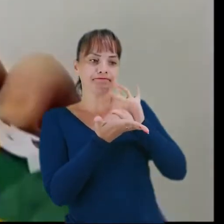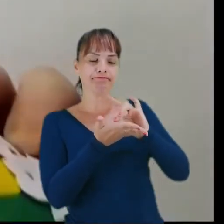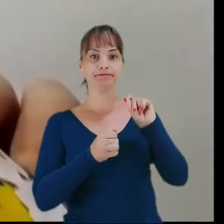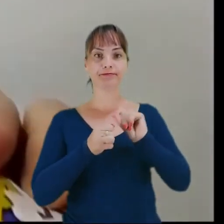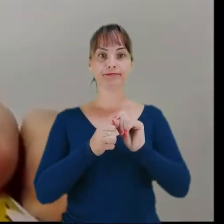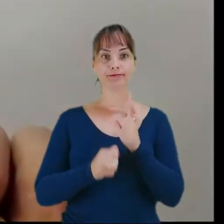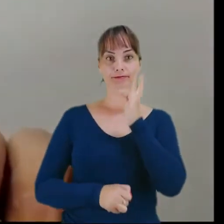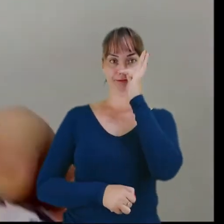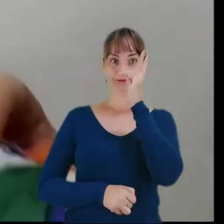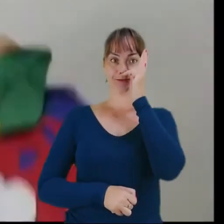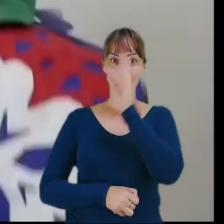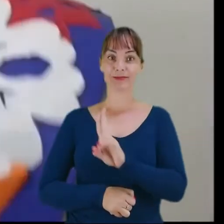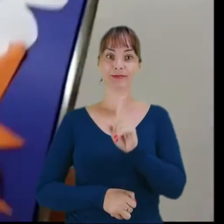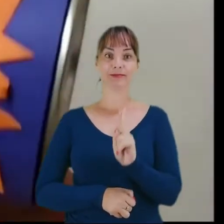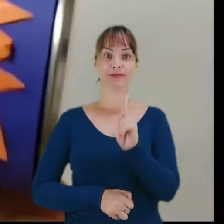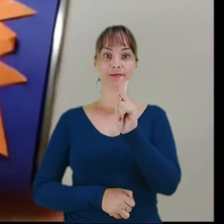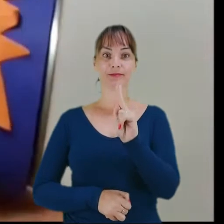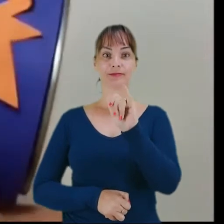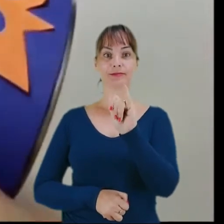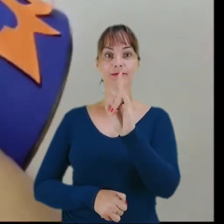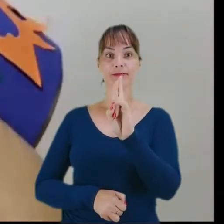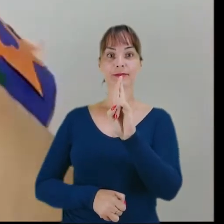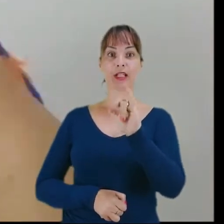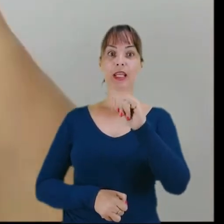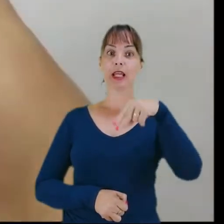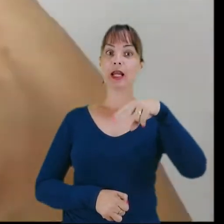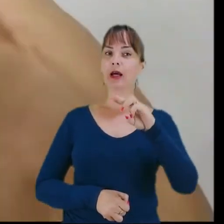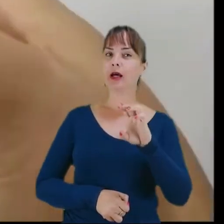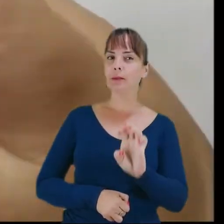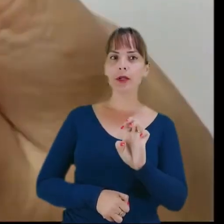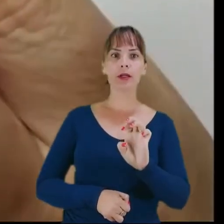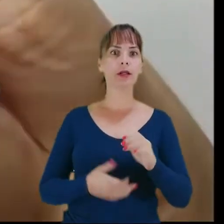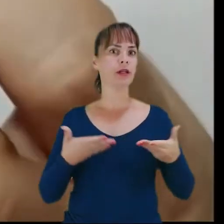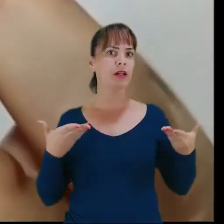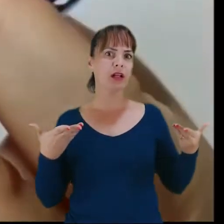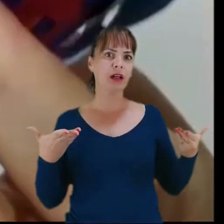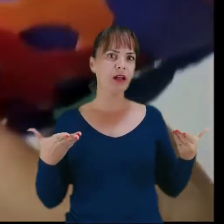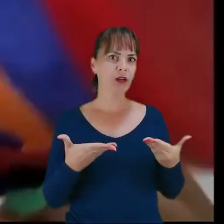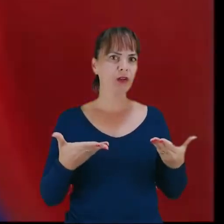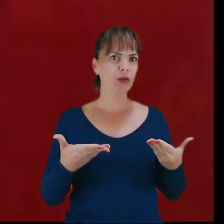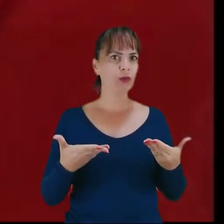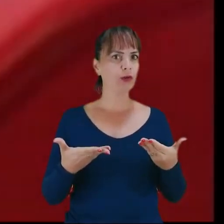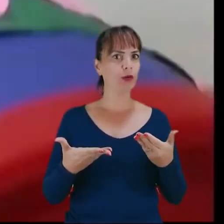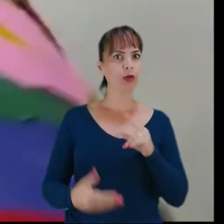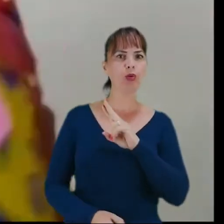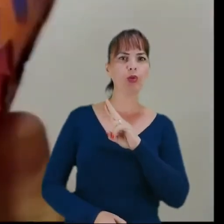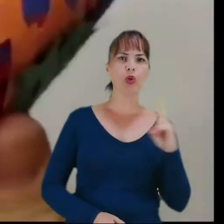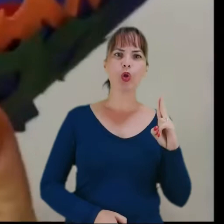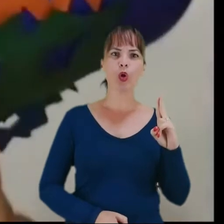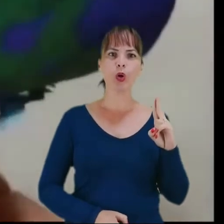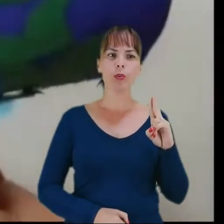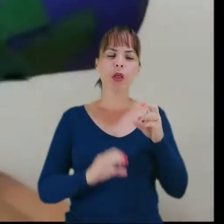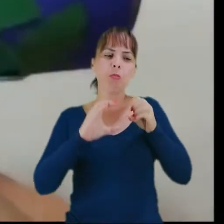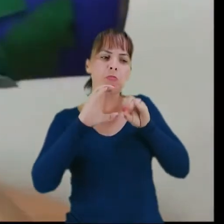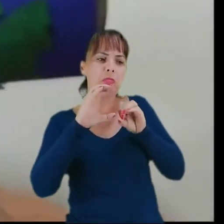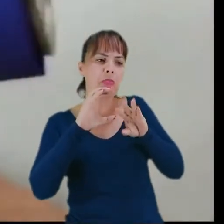com a técnica do kirigami. Mas e agora? Se ele se chama objeto